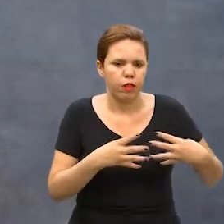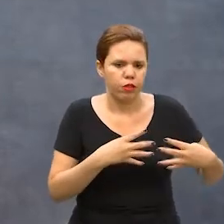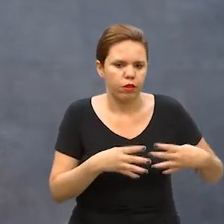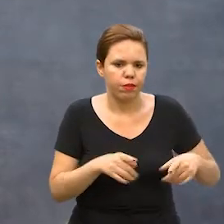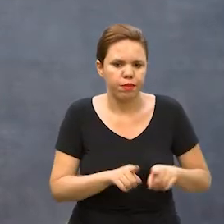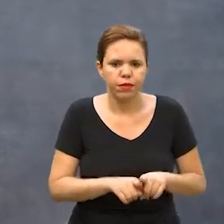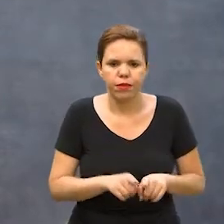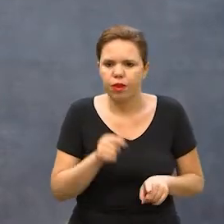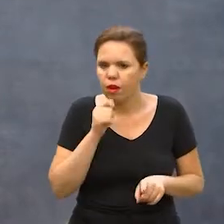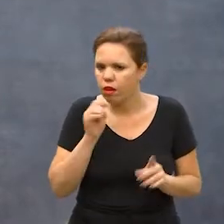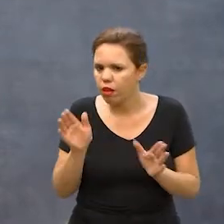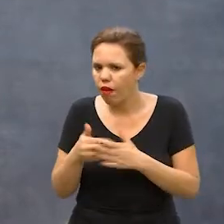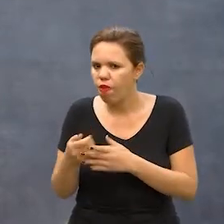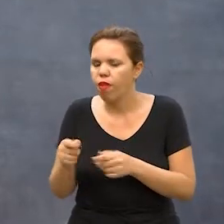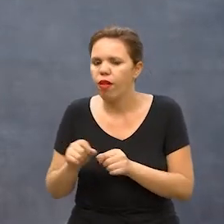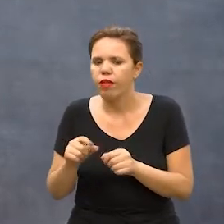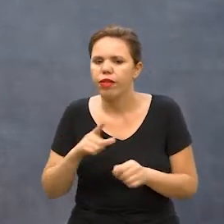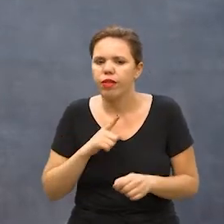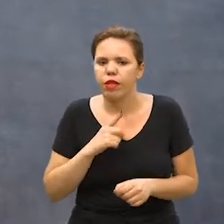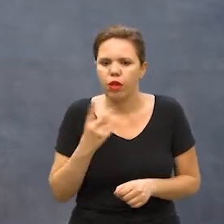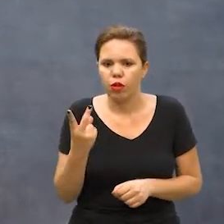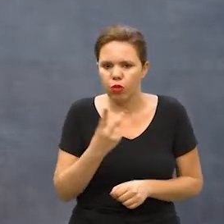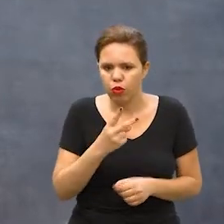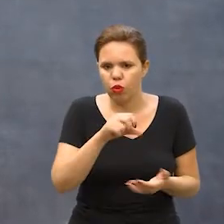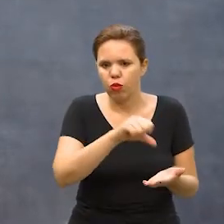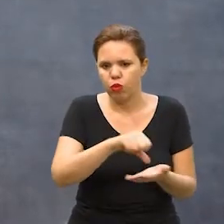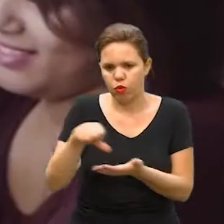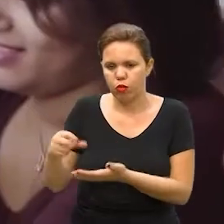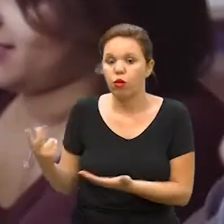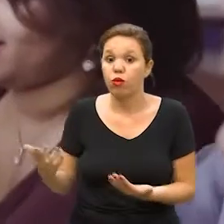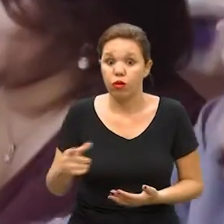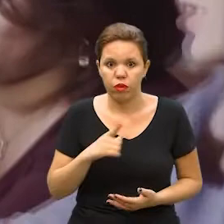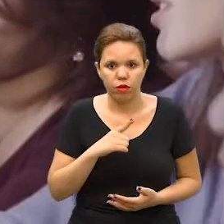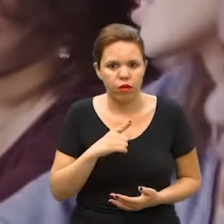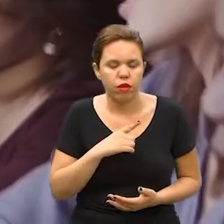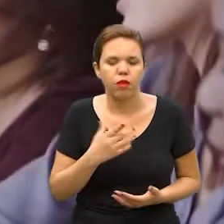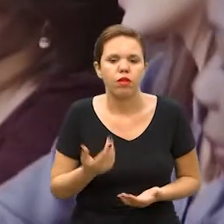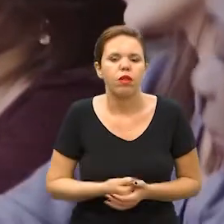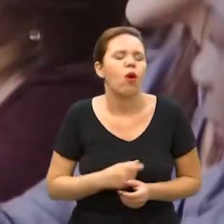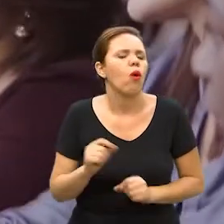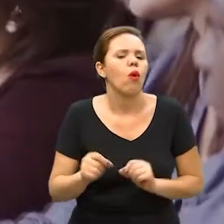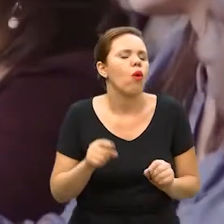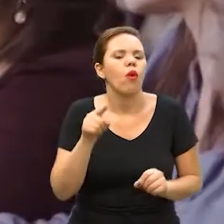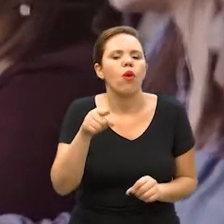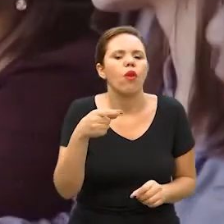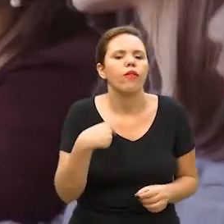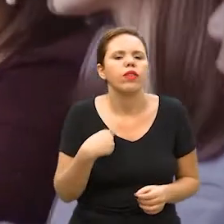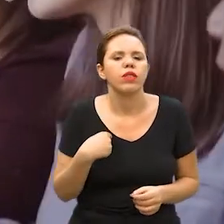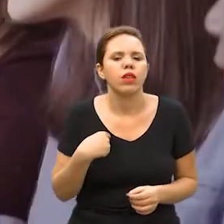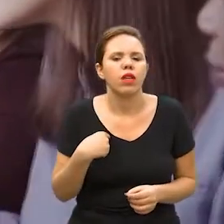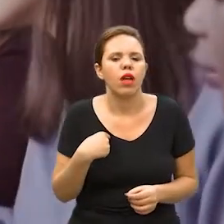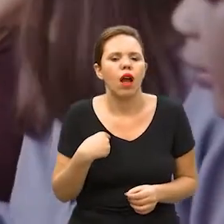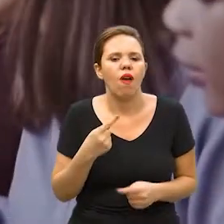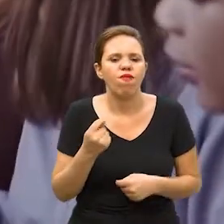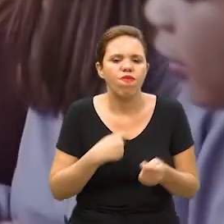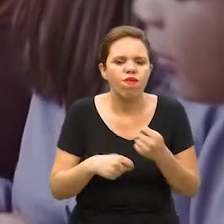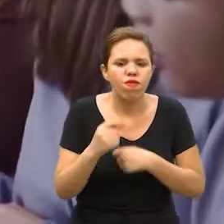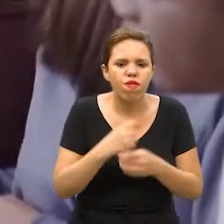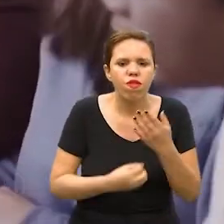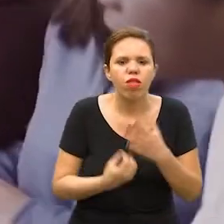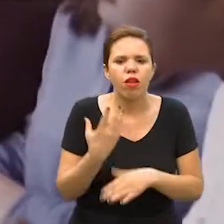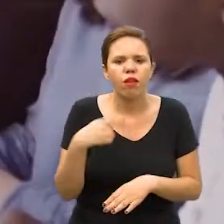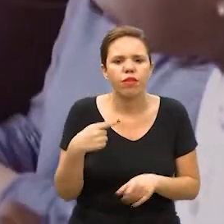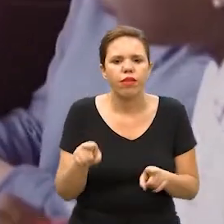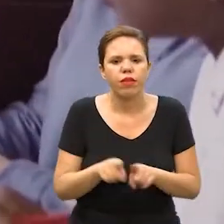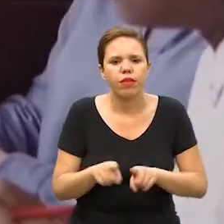Não fecharam lá, hoje vocês tentam 2 unidades. Exatamente. E como que é para vocês nessa geração de negócios e também